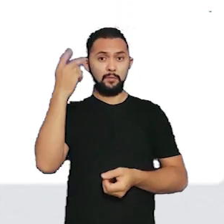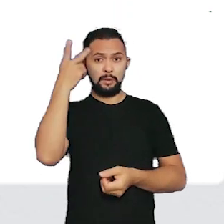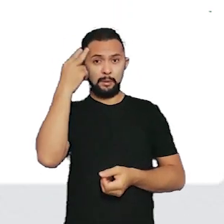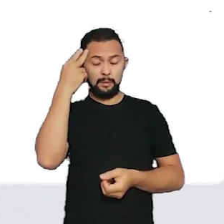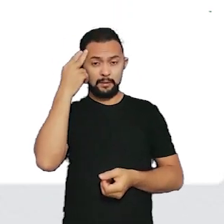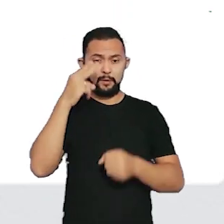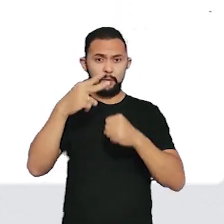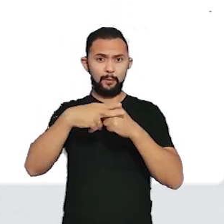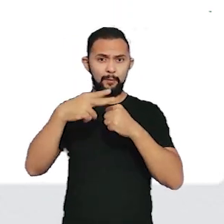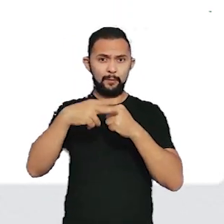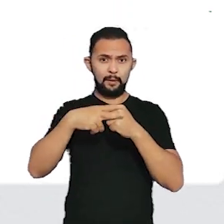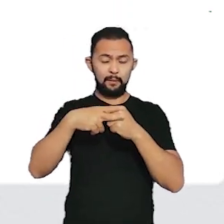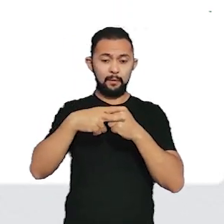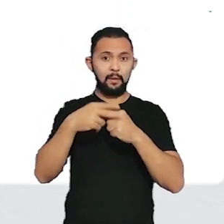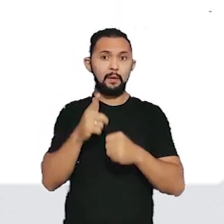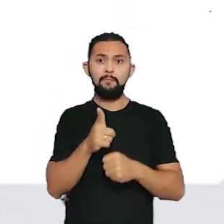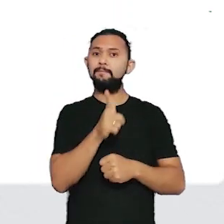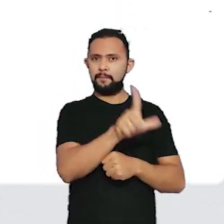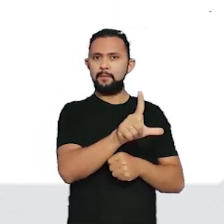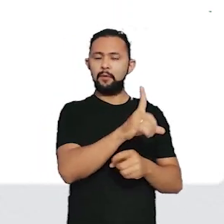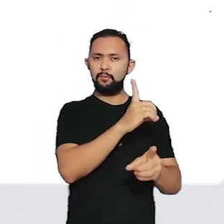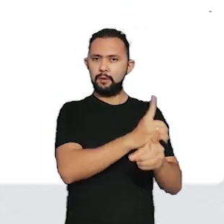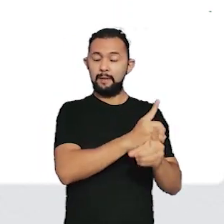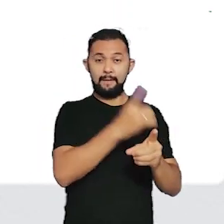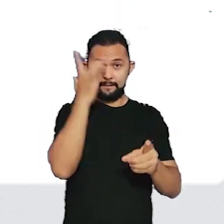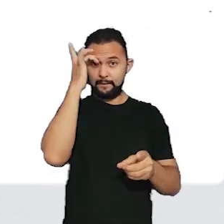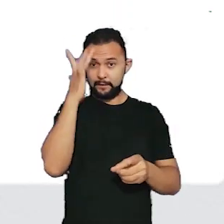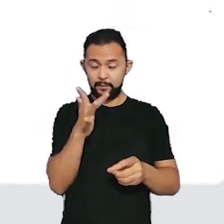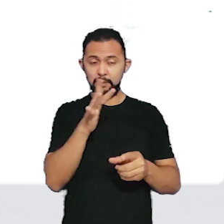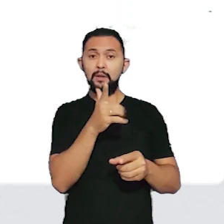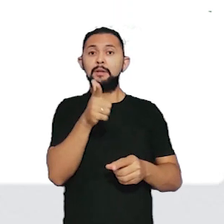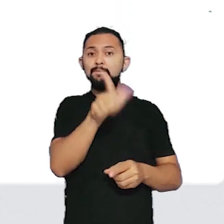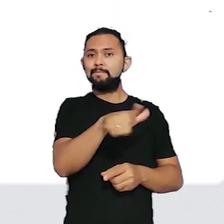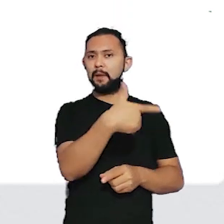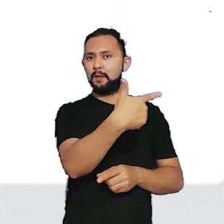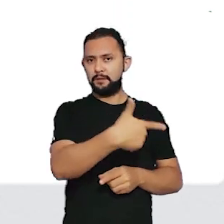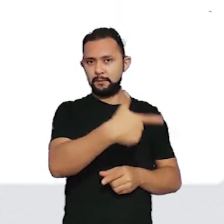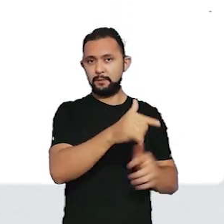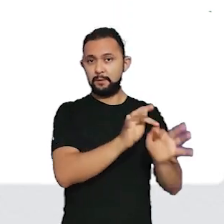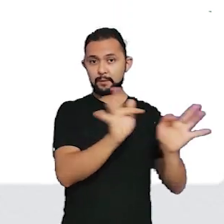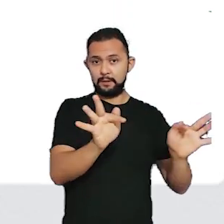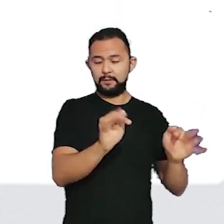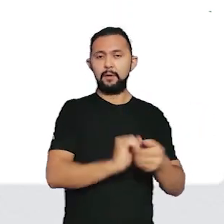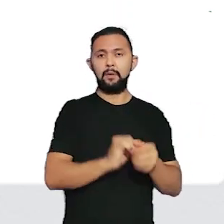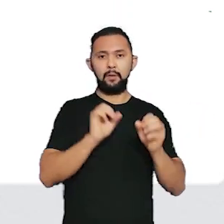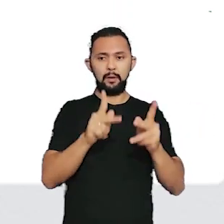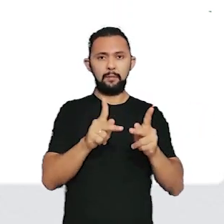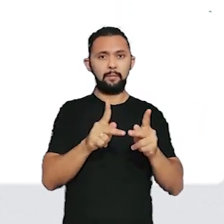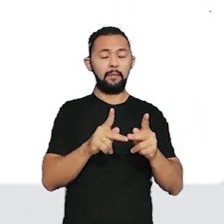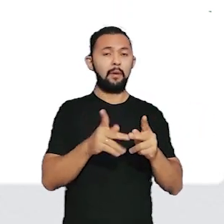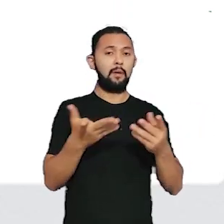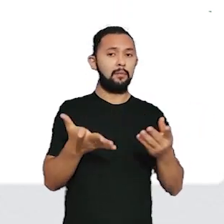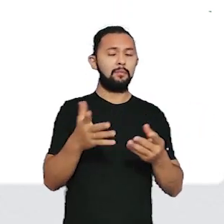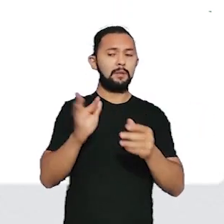verbo vai ficar subentendido na segunda oração, ou seja, ele vai aparecer implícito, tá? Ele não vai aparecer escrito dentro